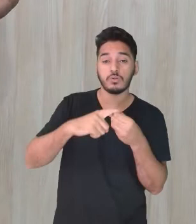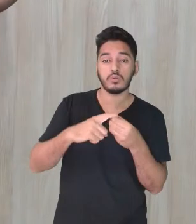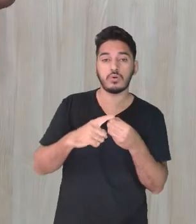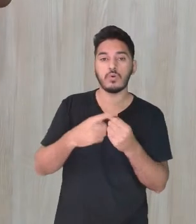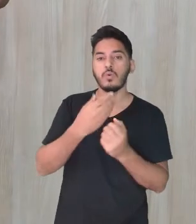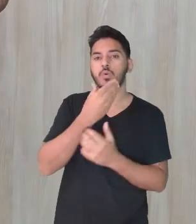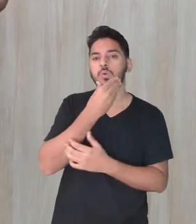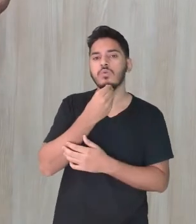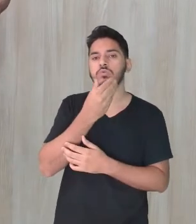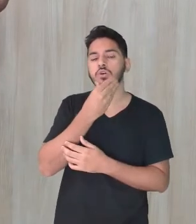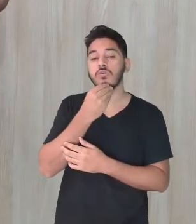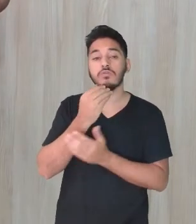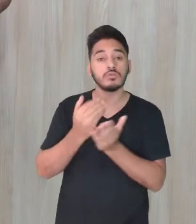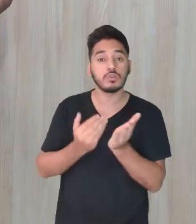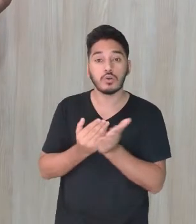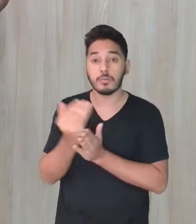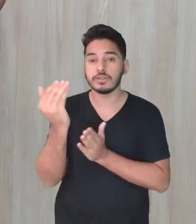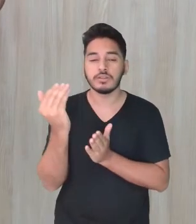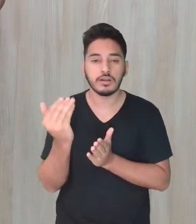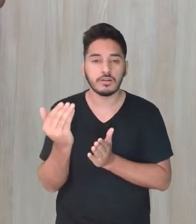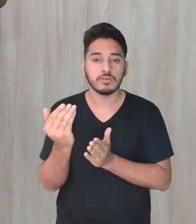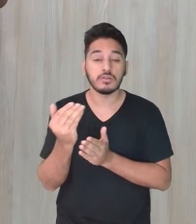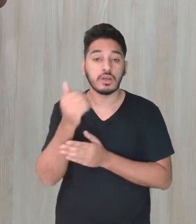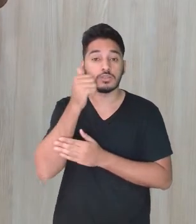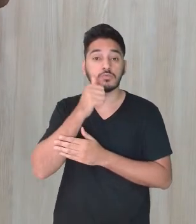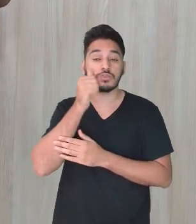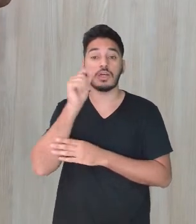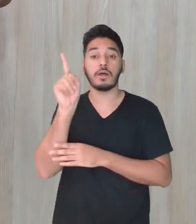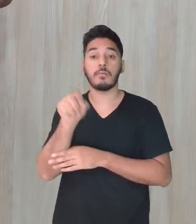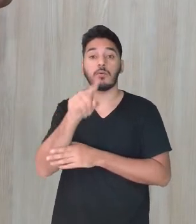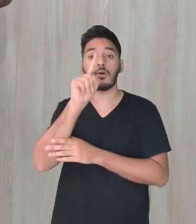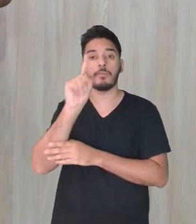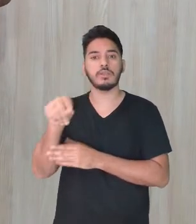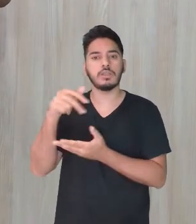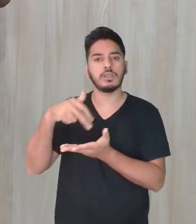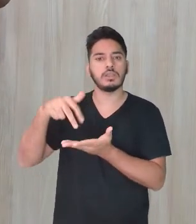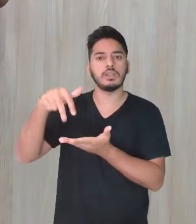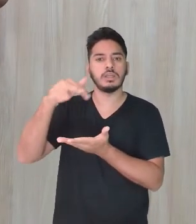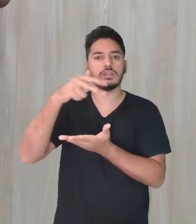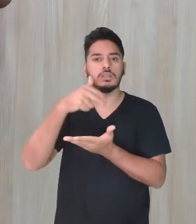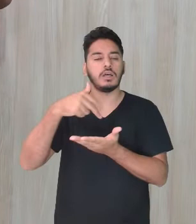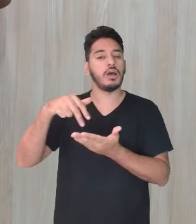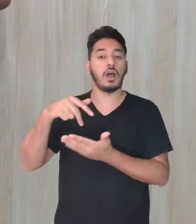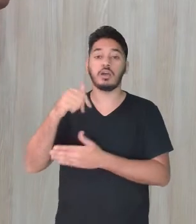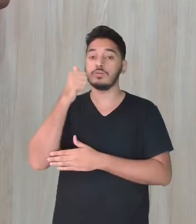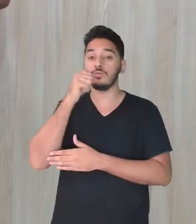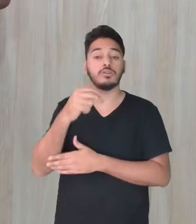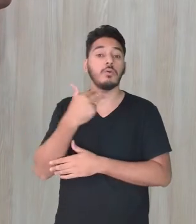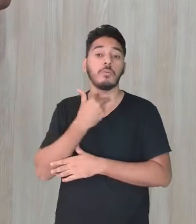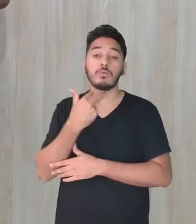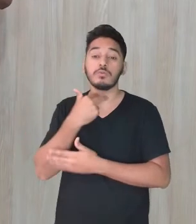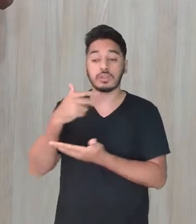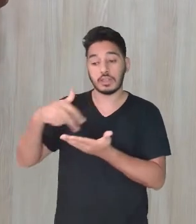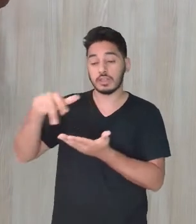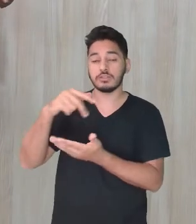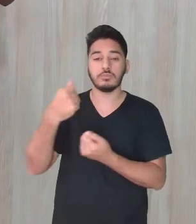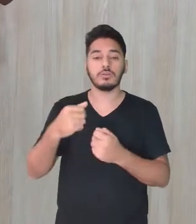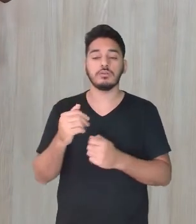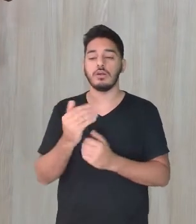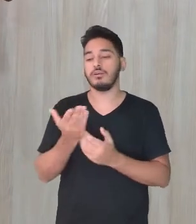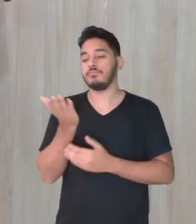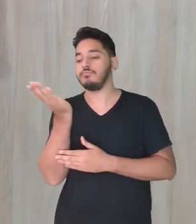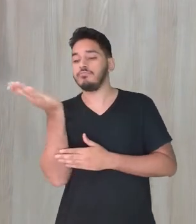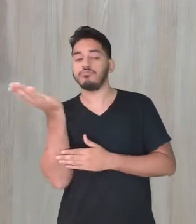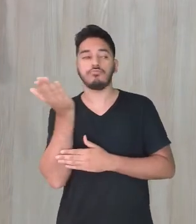os homens foram os pioneiros. Então as mulheres eram proibidas de dançar, as mulheres não podiam dançar, elas tinham que servir,